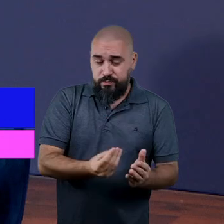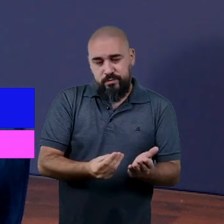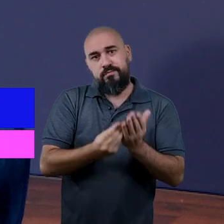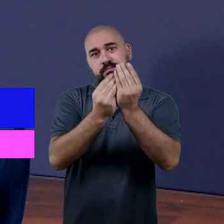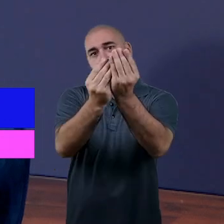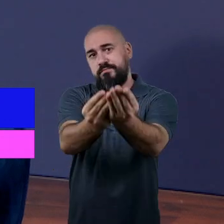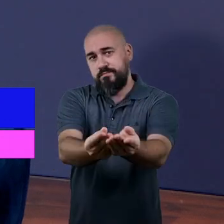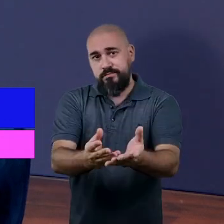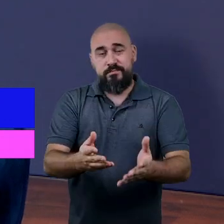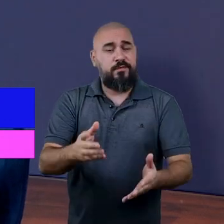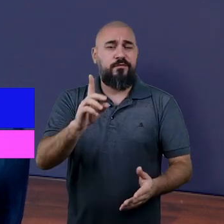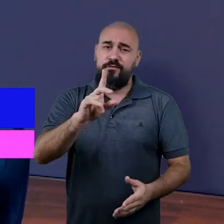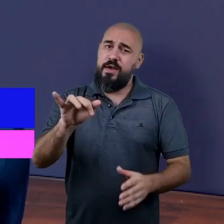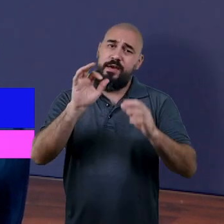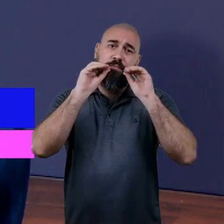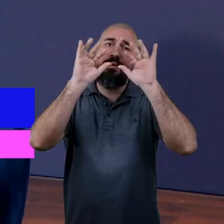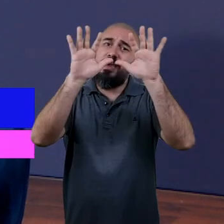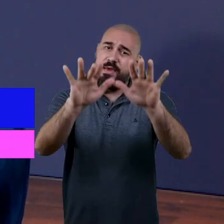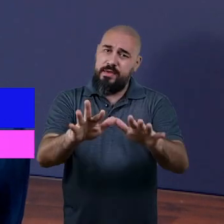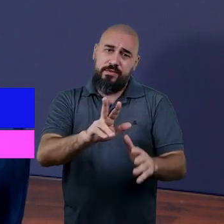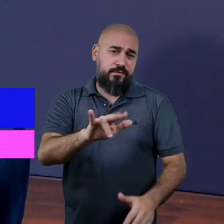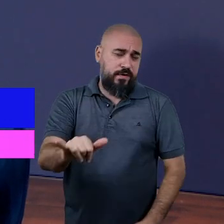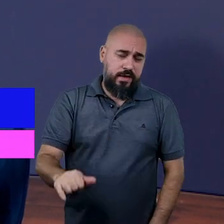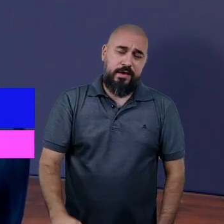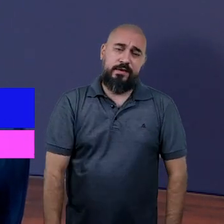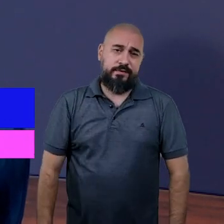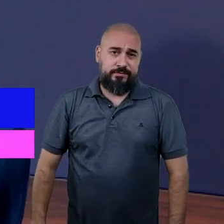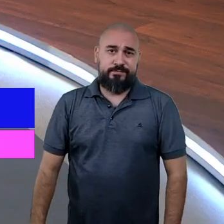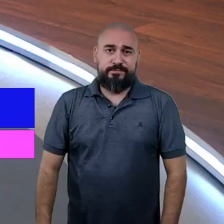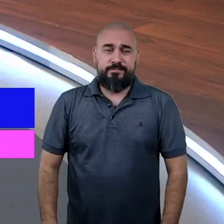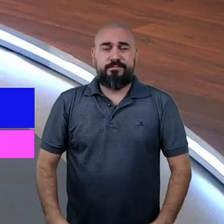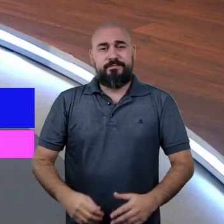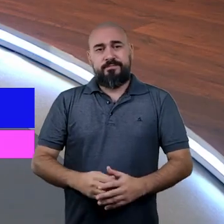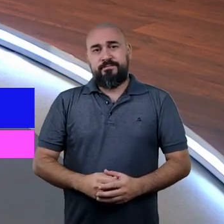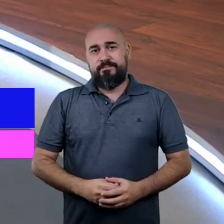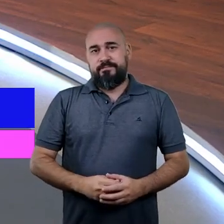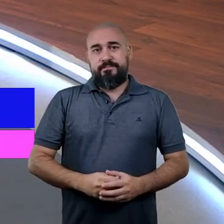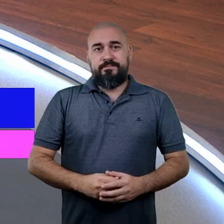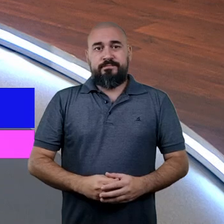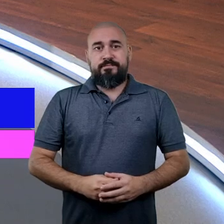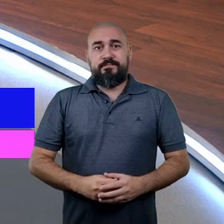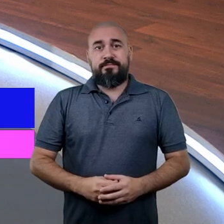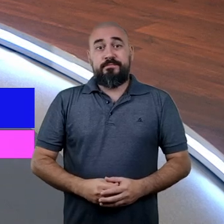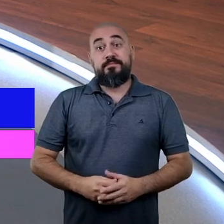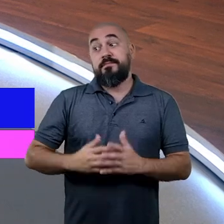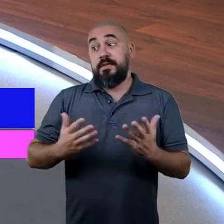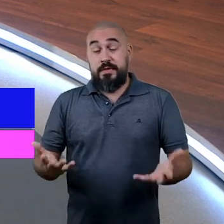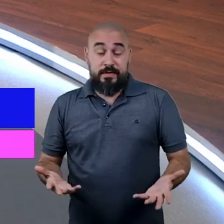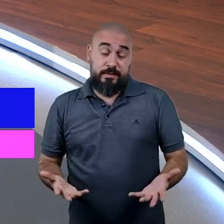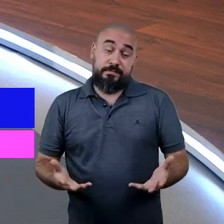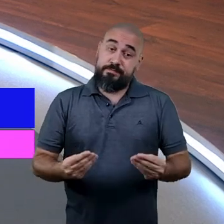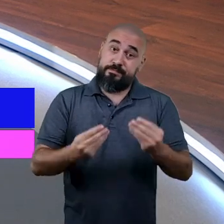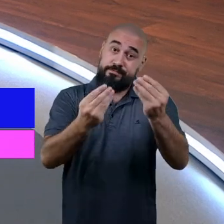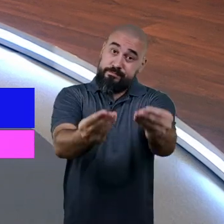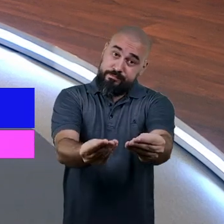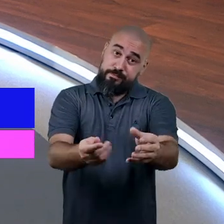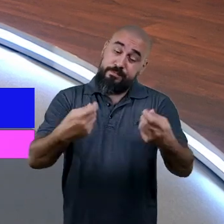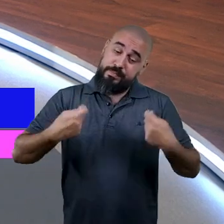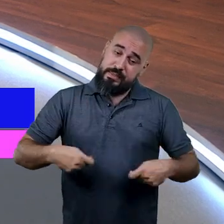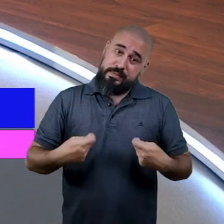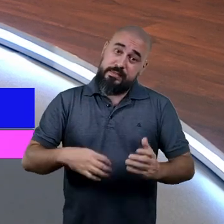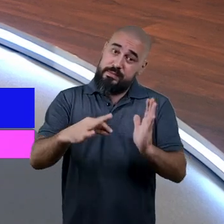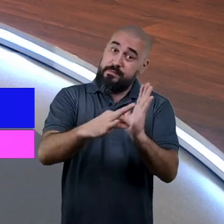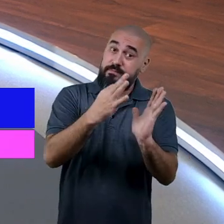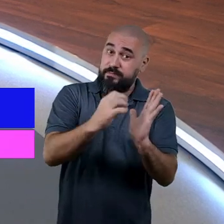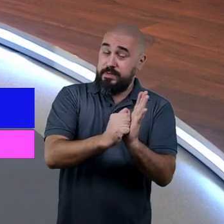será muito abençoado ao estudar esse material. E para receber, tem que se inscrever na escola bíblica, como eu já falei.